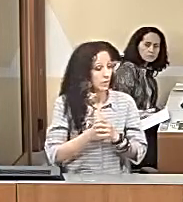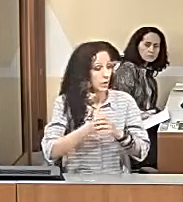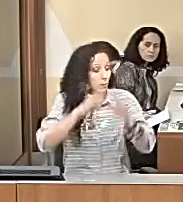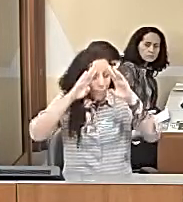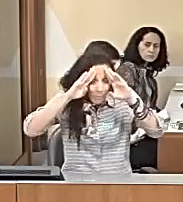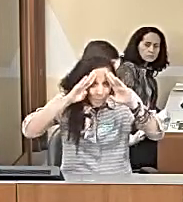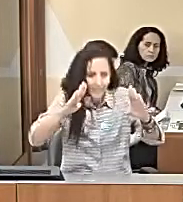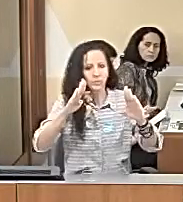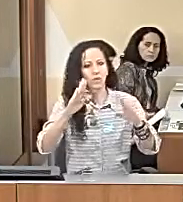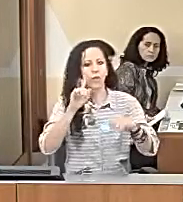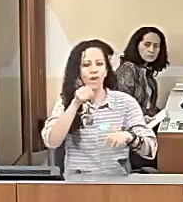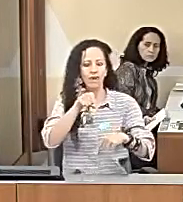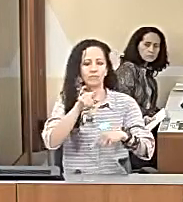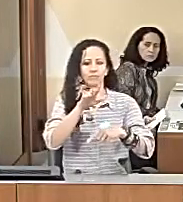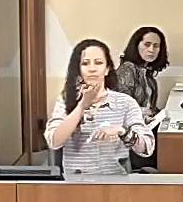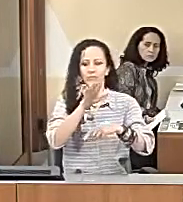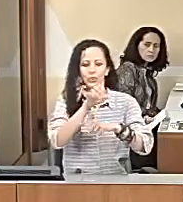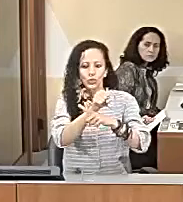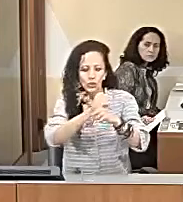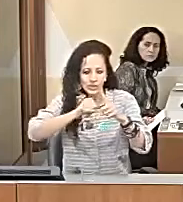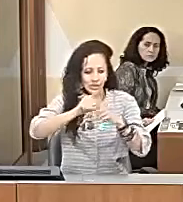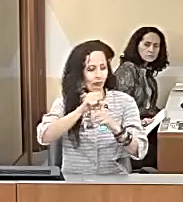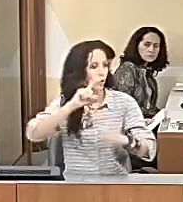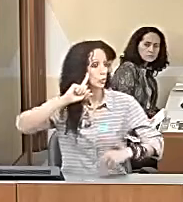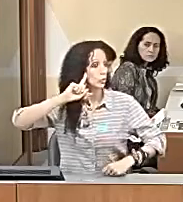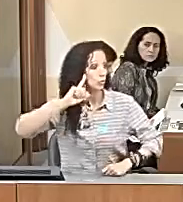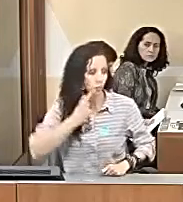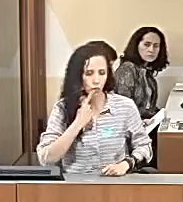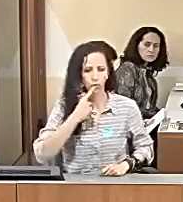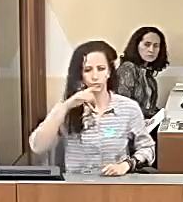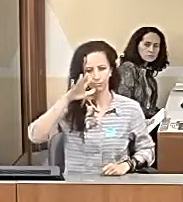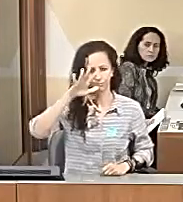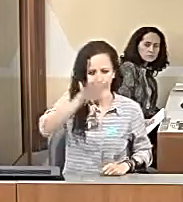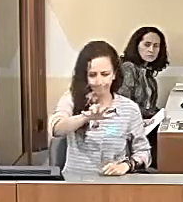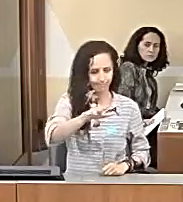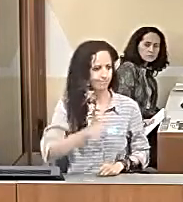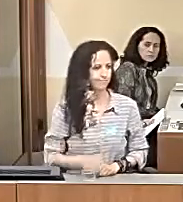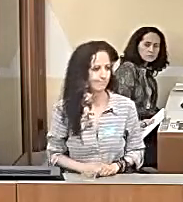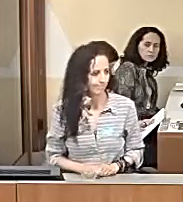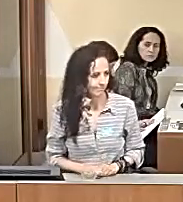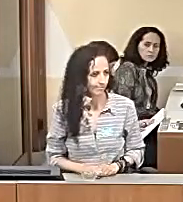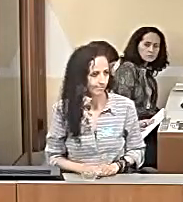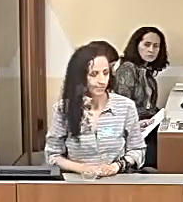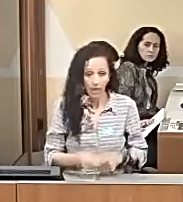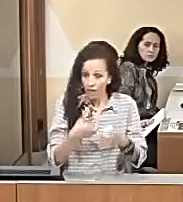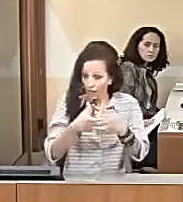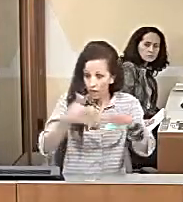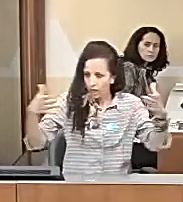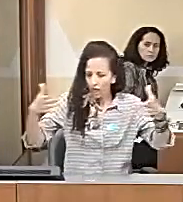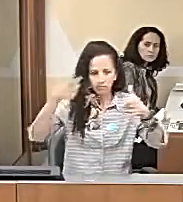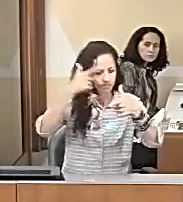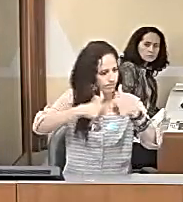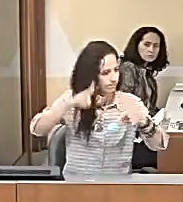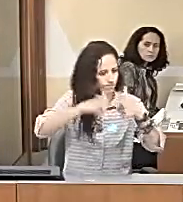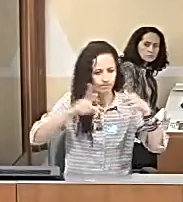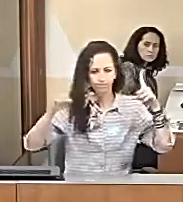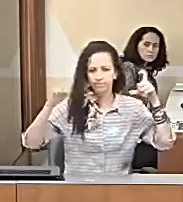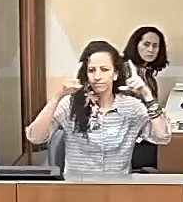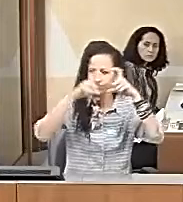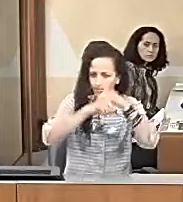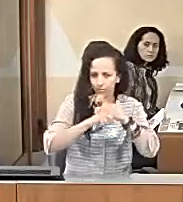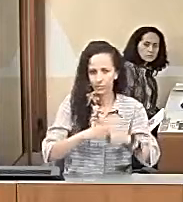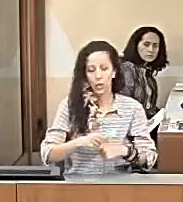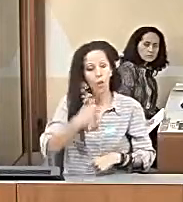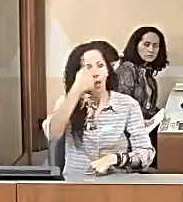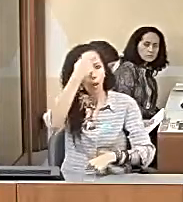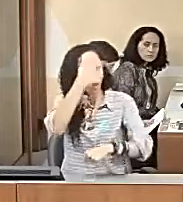Realmente, são questões que comprometem o nosso lado pessoal também. Como que a sociedade, qual o olhar